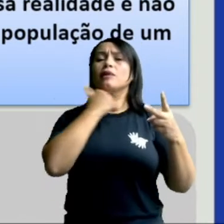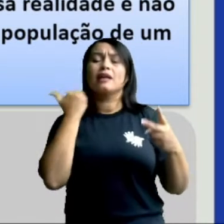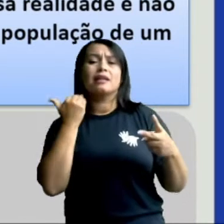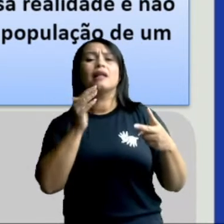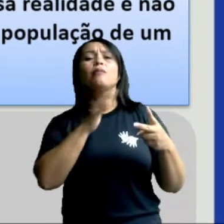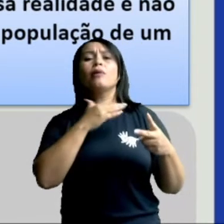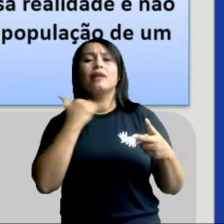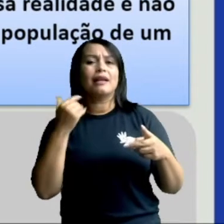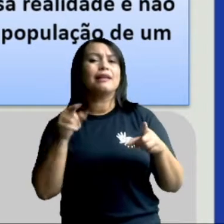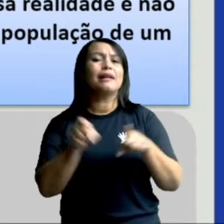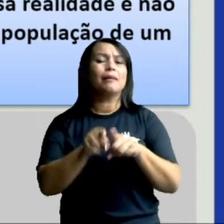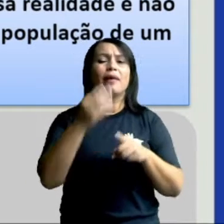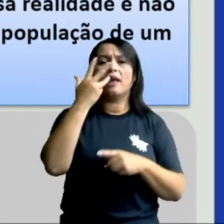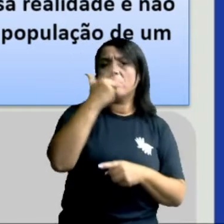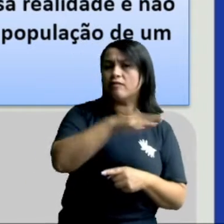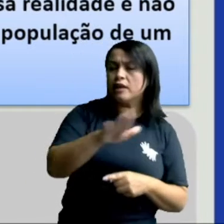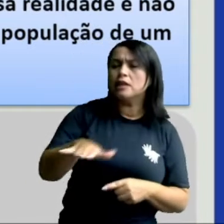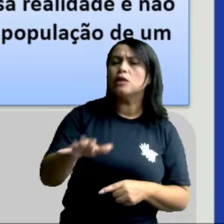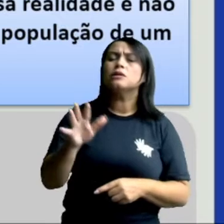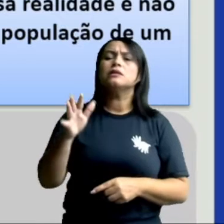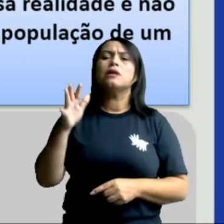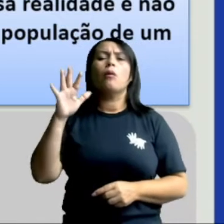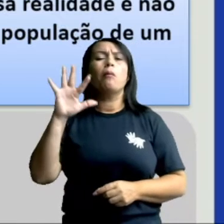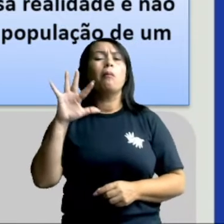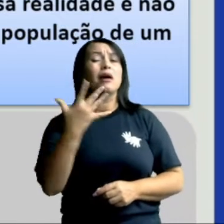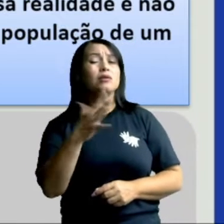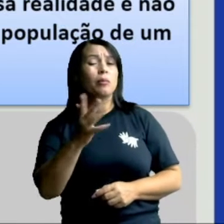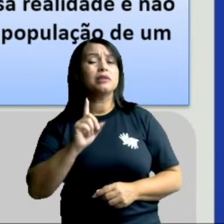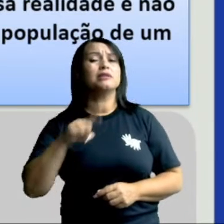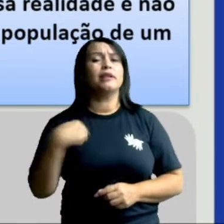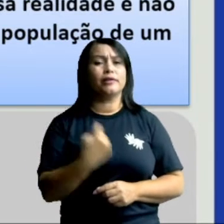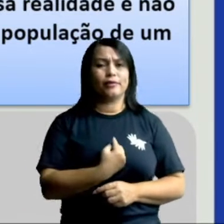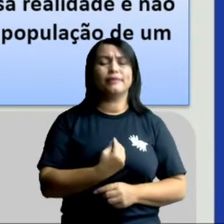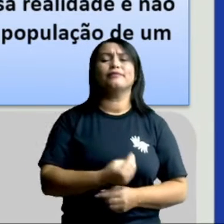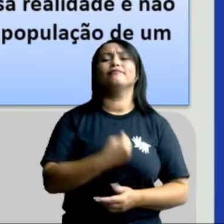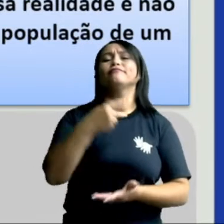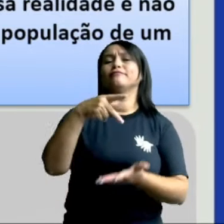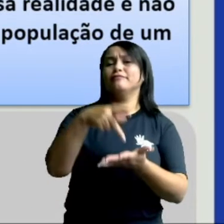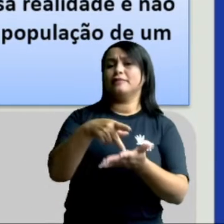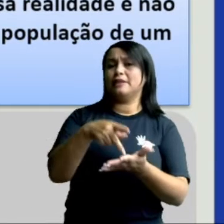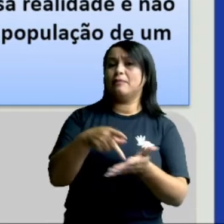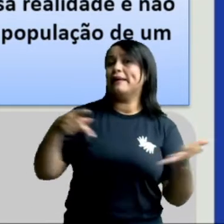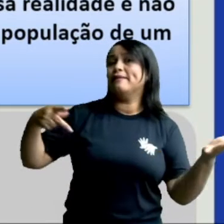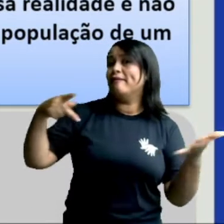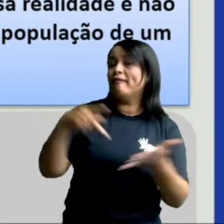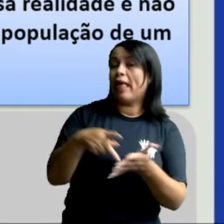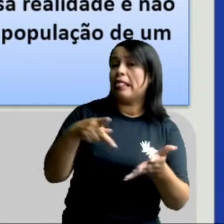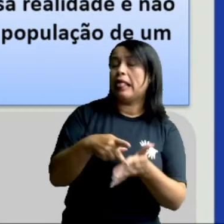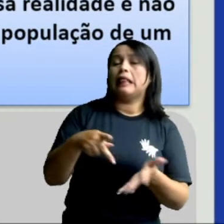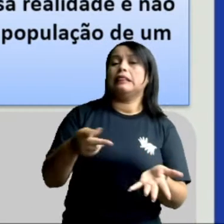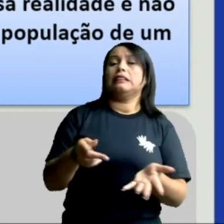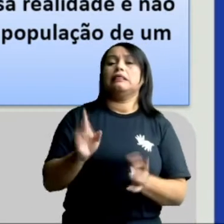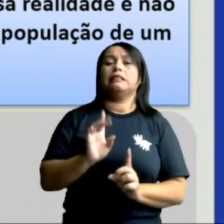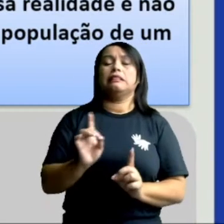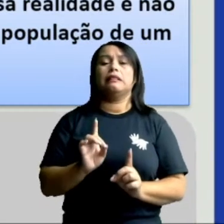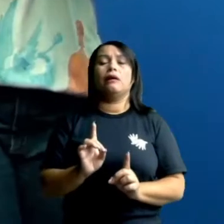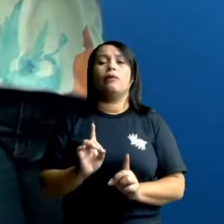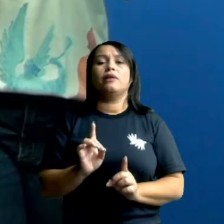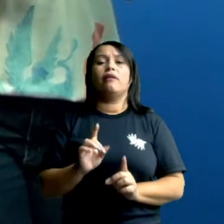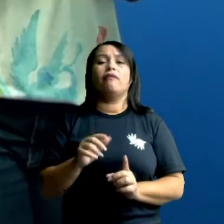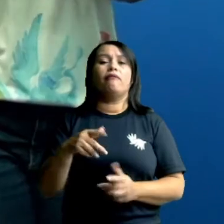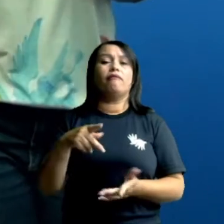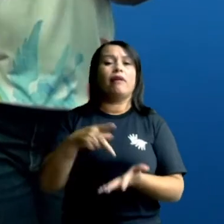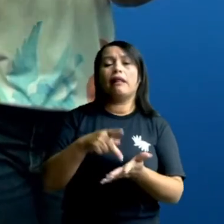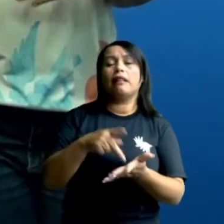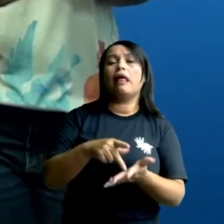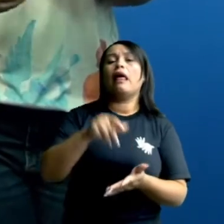mortalidade infantil, elas são médias da nossa realidade. E não uma verdade absoluta a respeito da população de um local, né? A gente